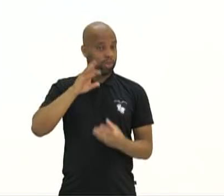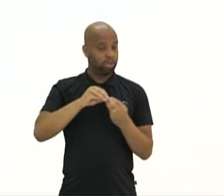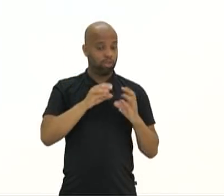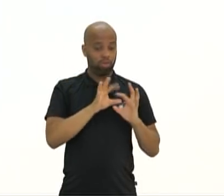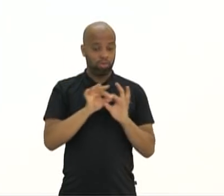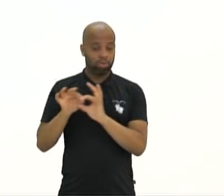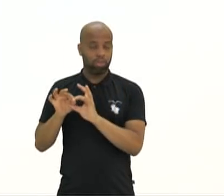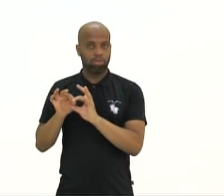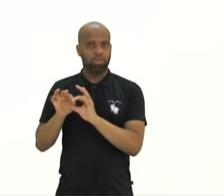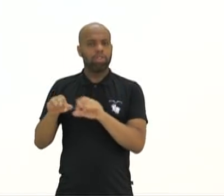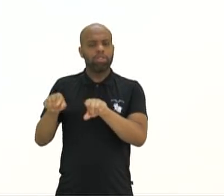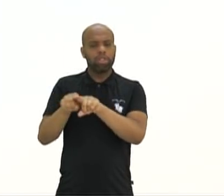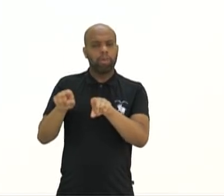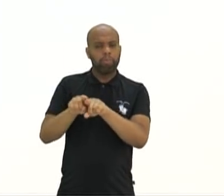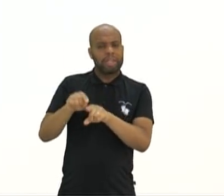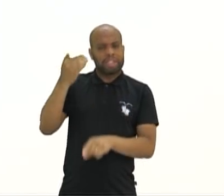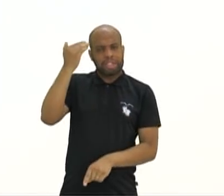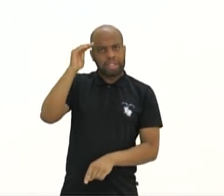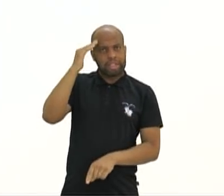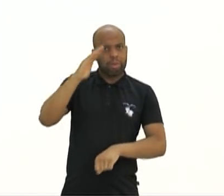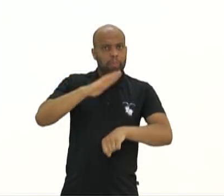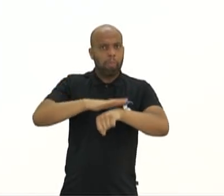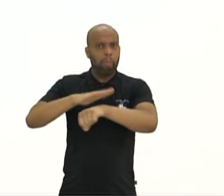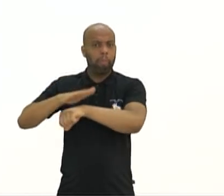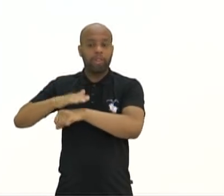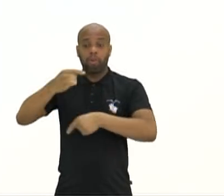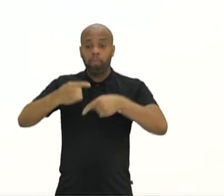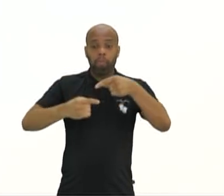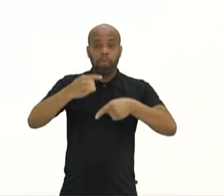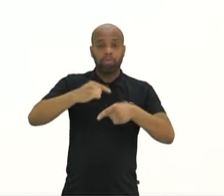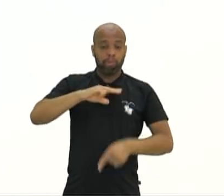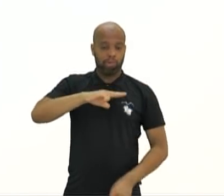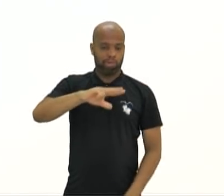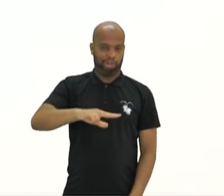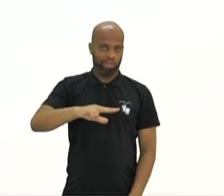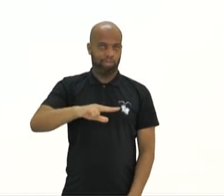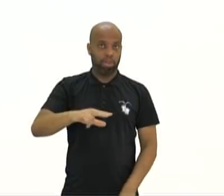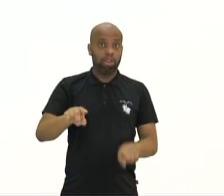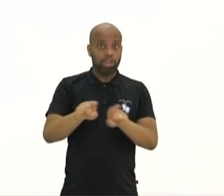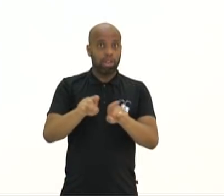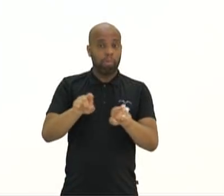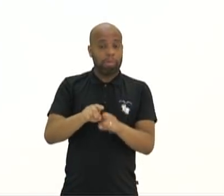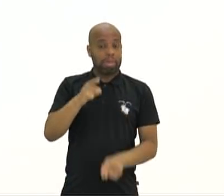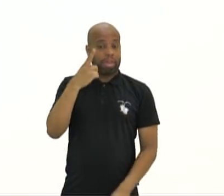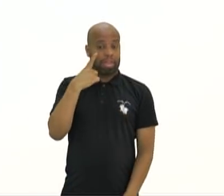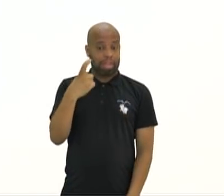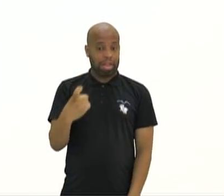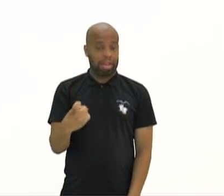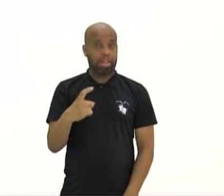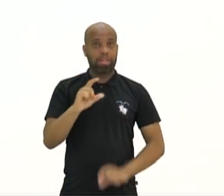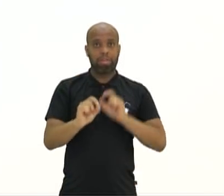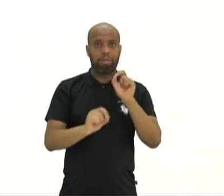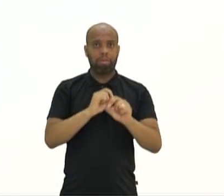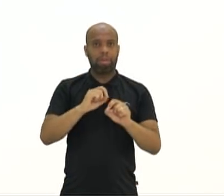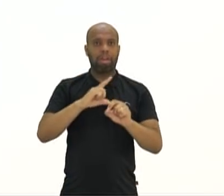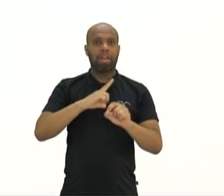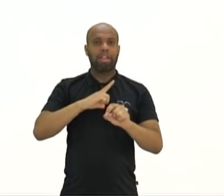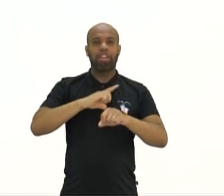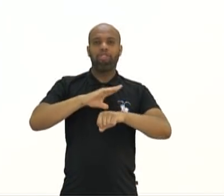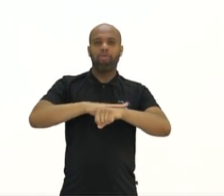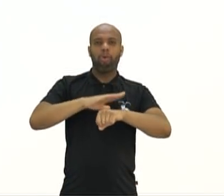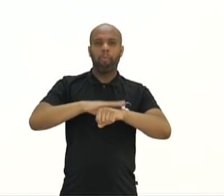entender o momento da política portuguesa e os interesses deles naquele fato que é as